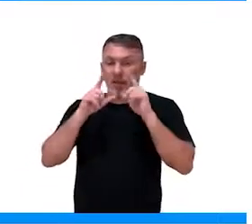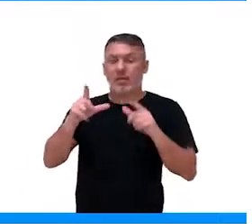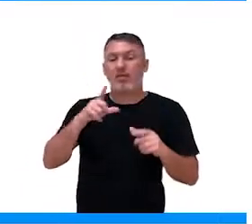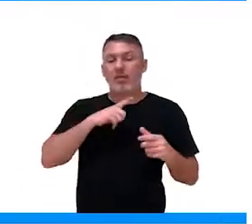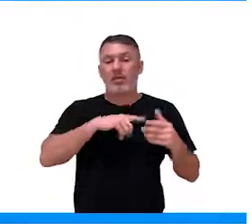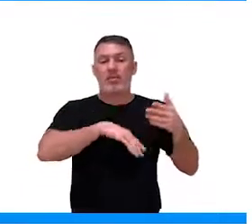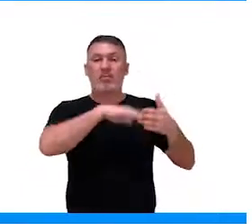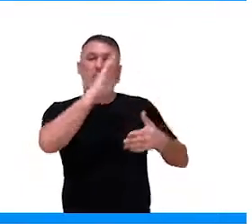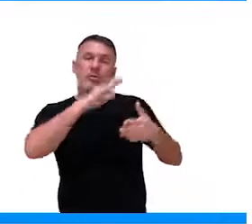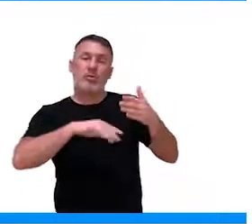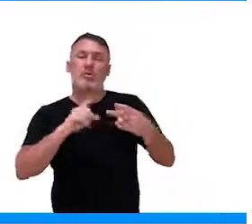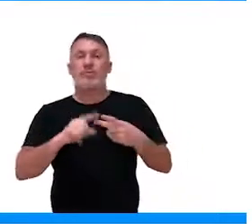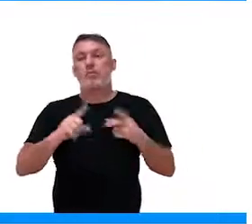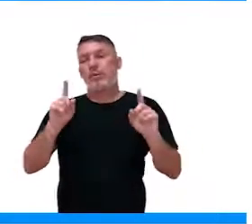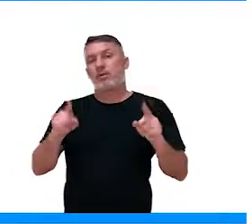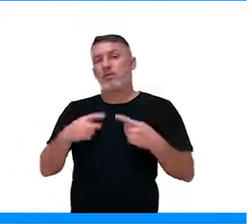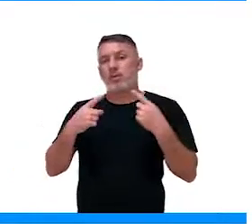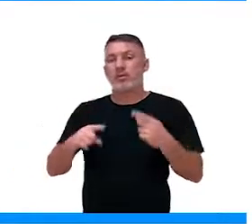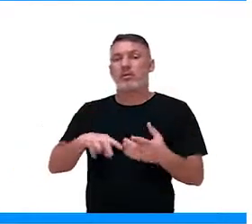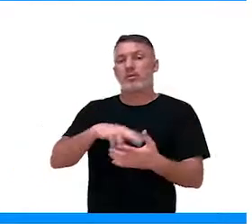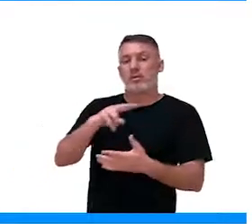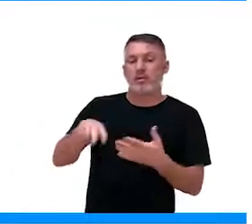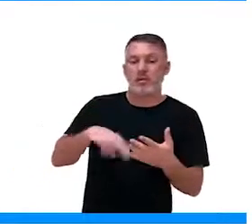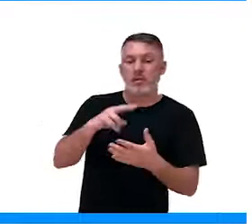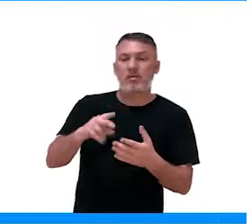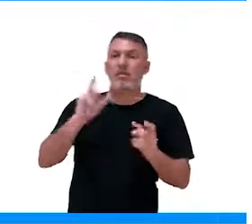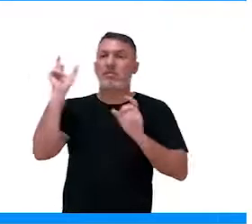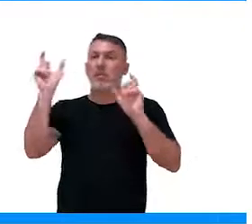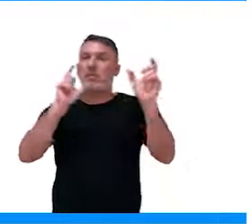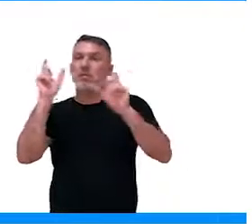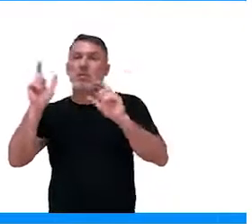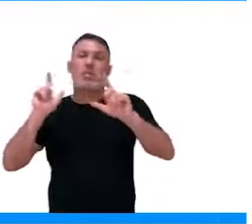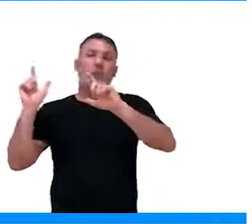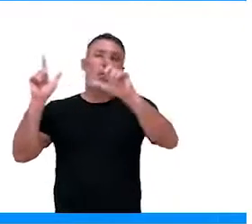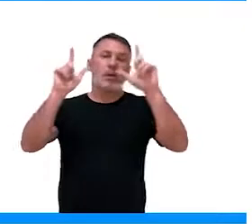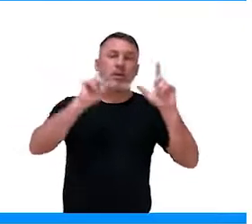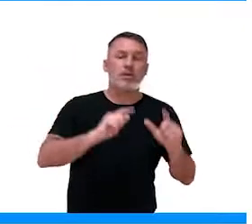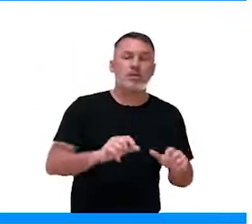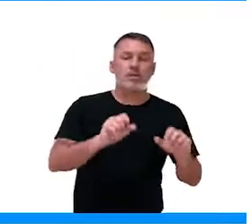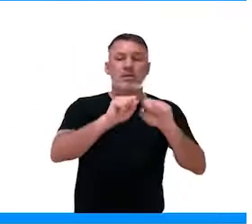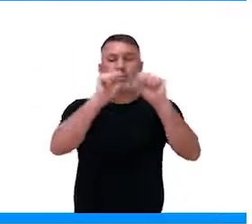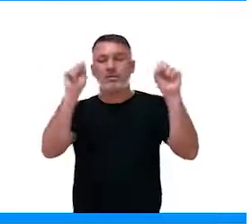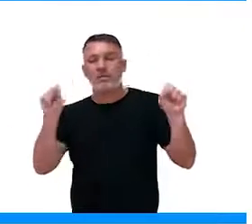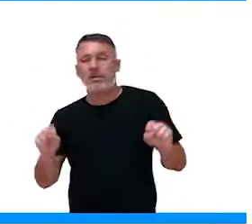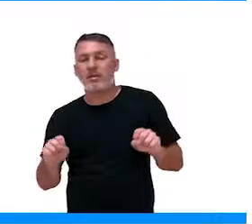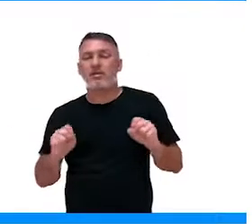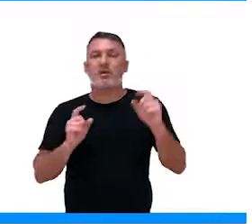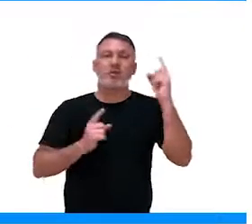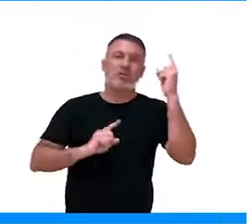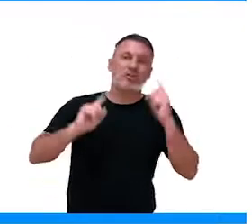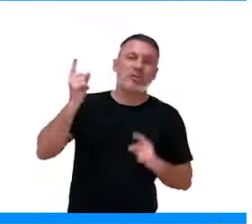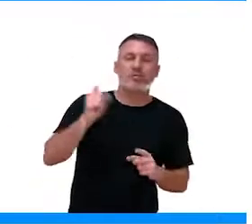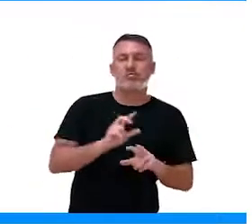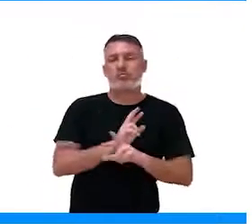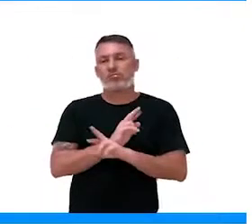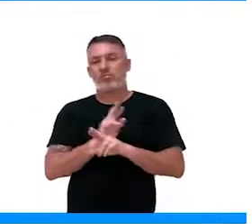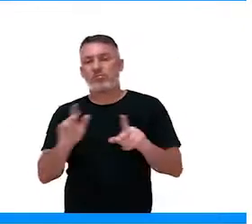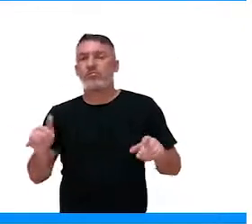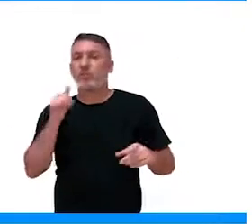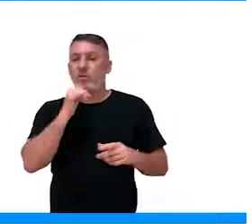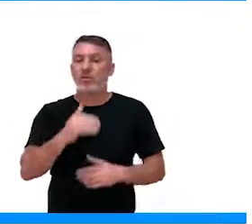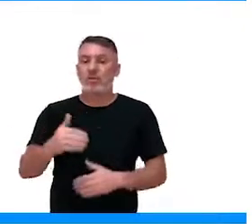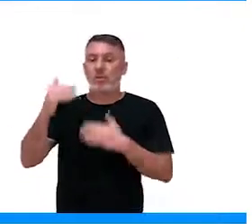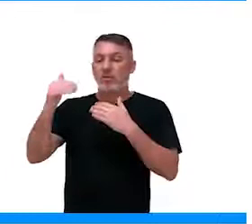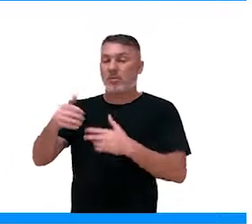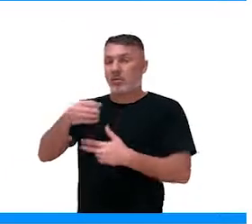gente tem a pintura, a música, a dança, os logotipos, os quadrinhos, sistemas gestuais, entre outros. Então,